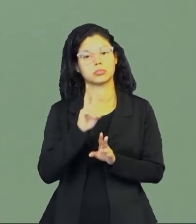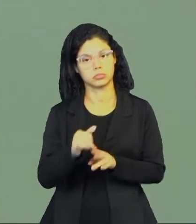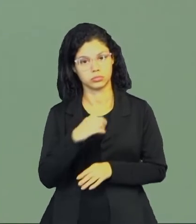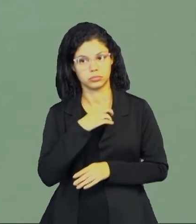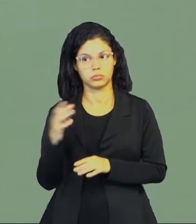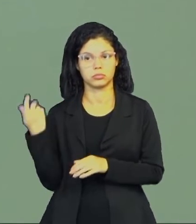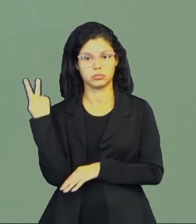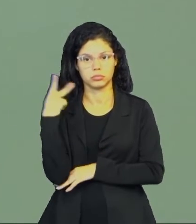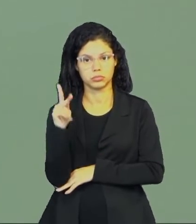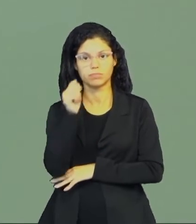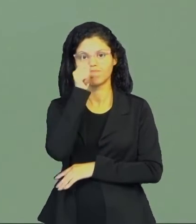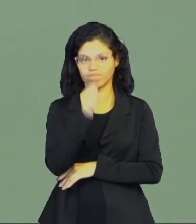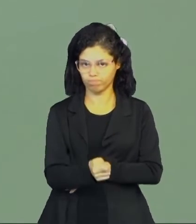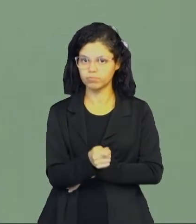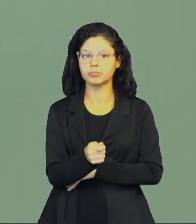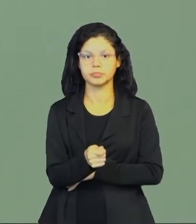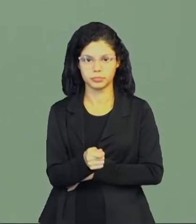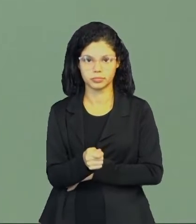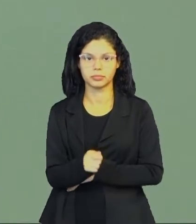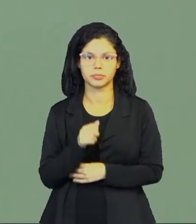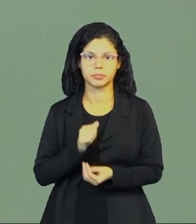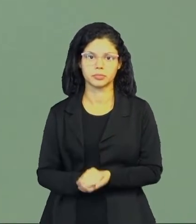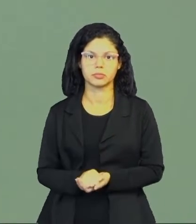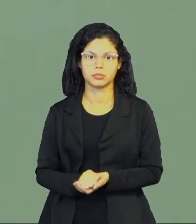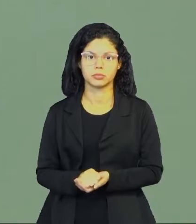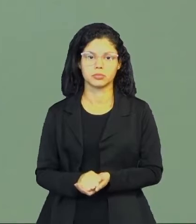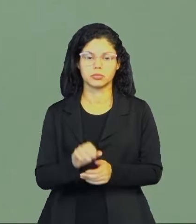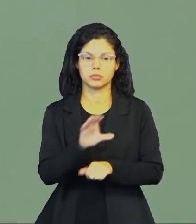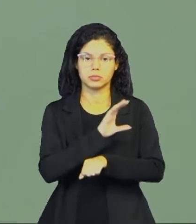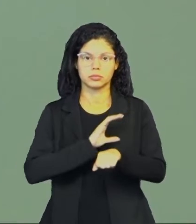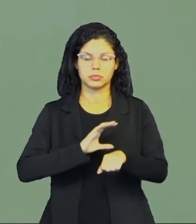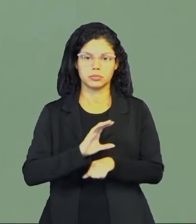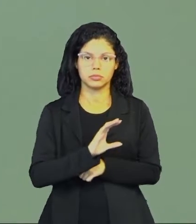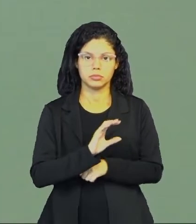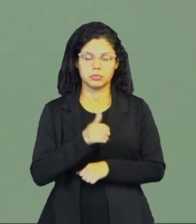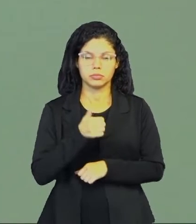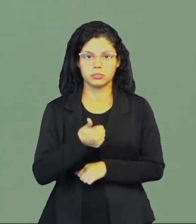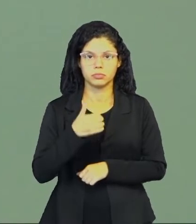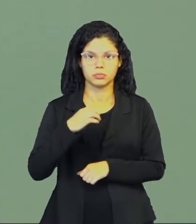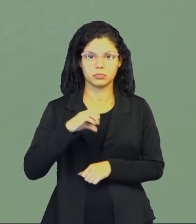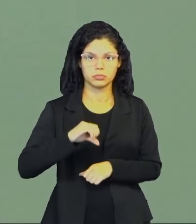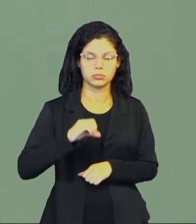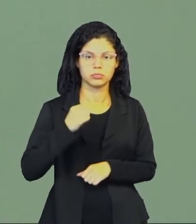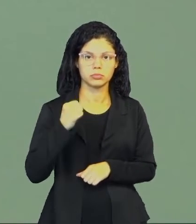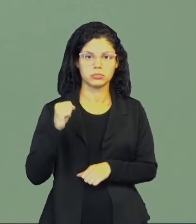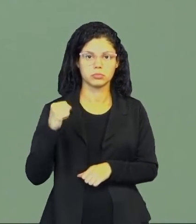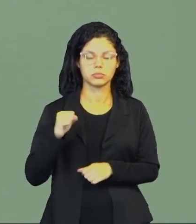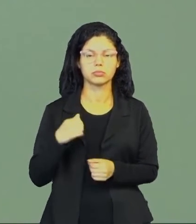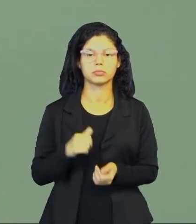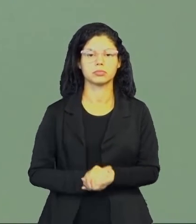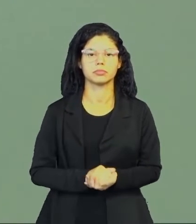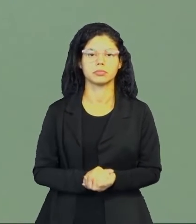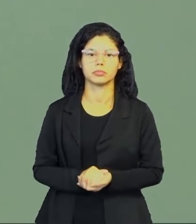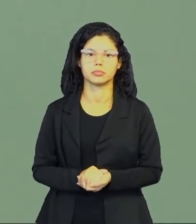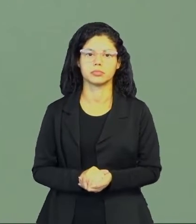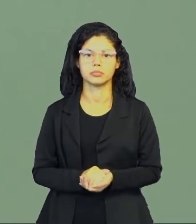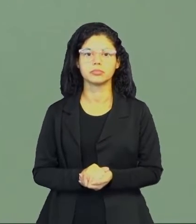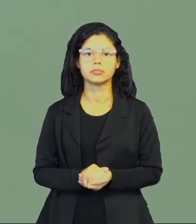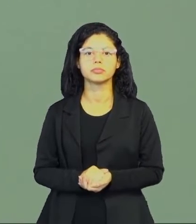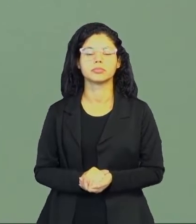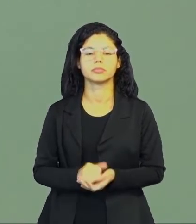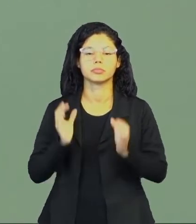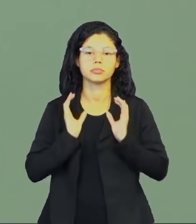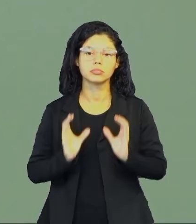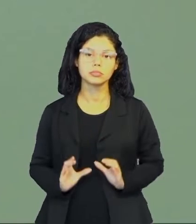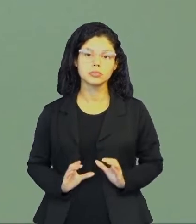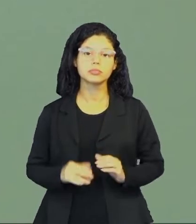de um período de ditadura, né? Então, a Constituição de 1988, que é considerada aí como apelidada da Constituição